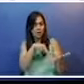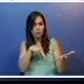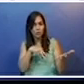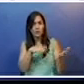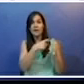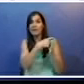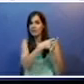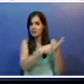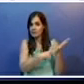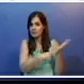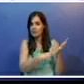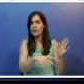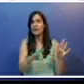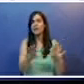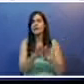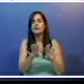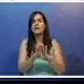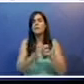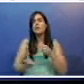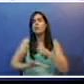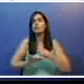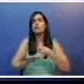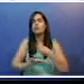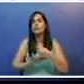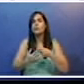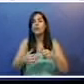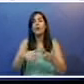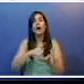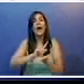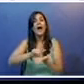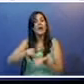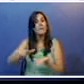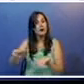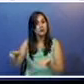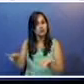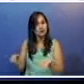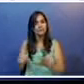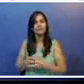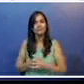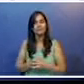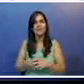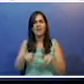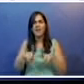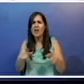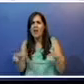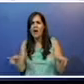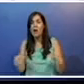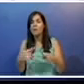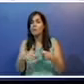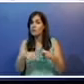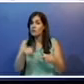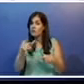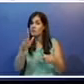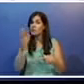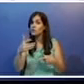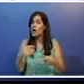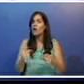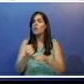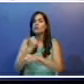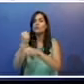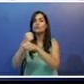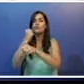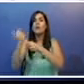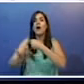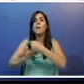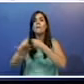conhecimentos gramaticais e compreensão do funcionamento da língua, certos de que já construíram uma sólida